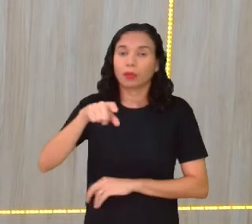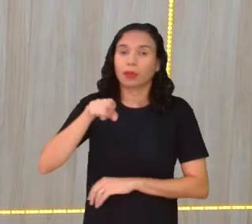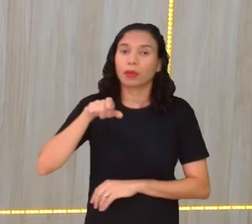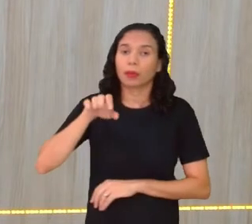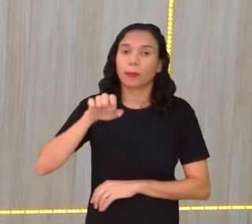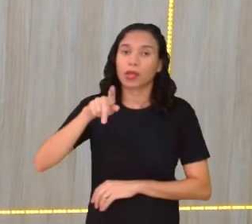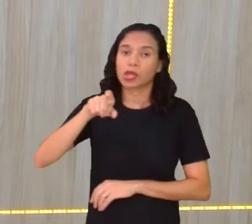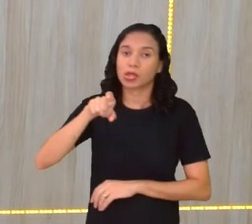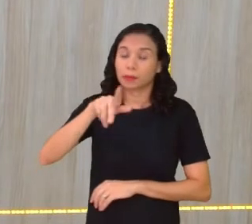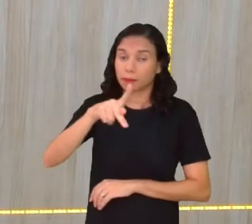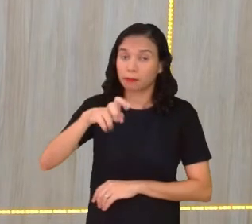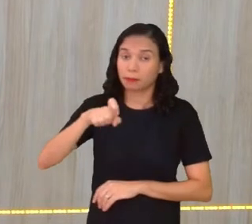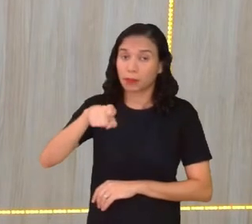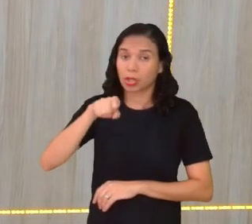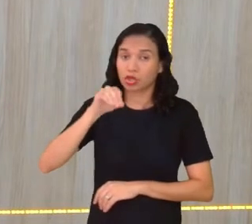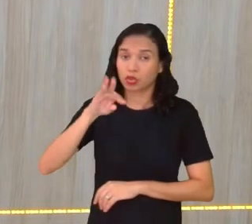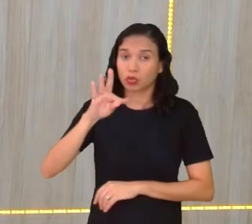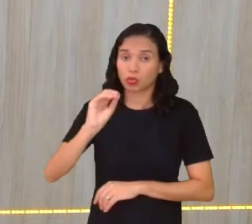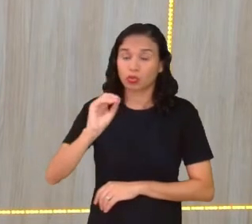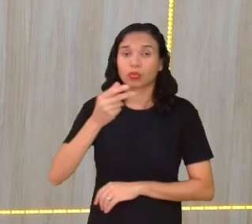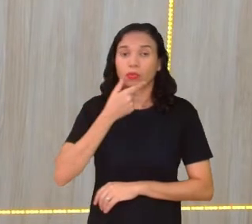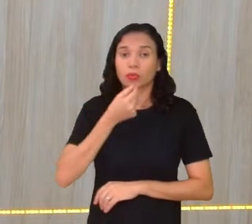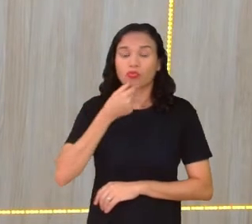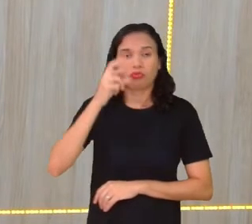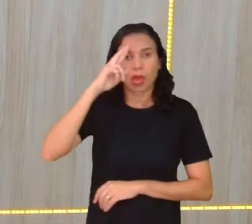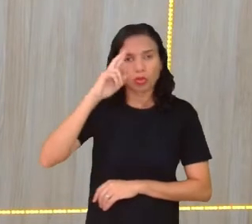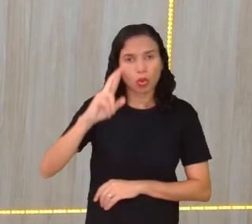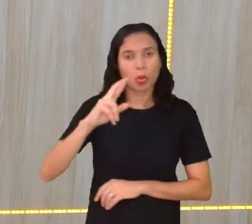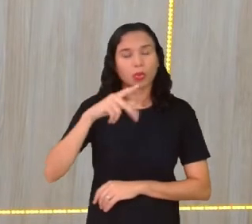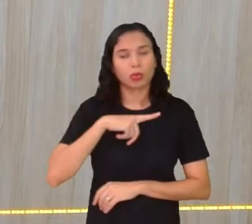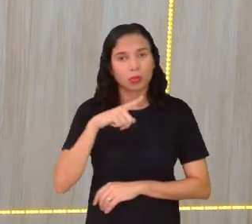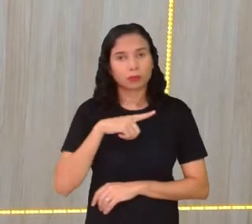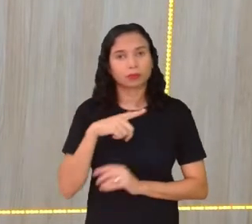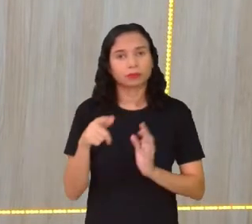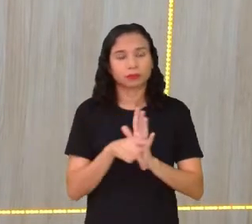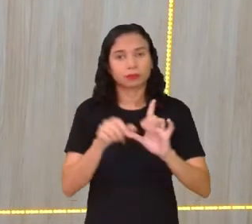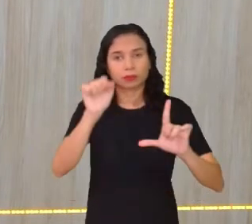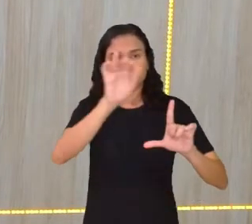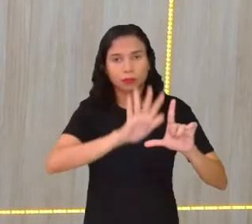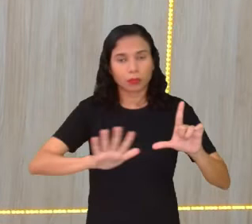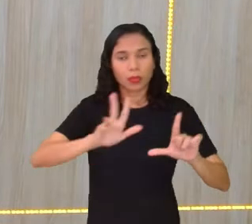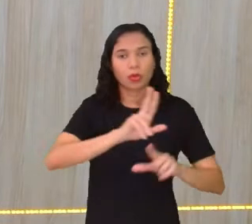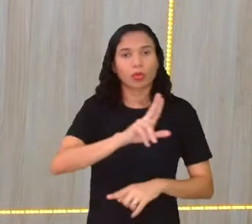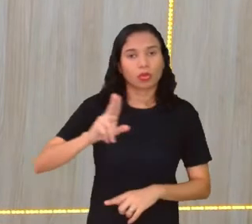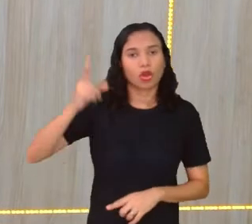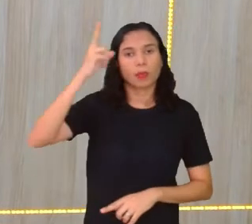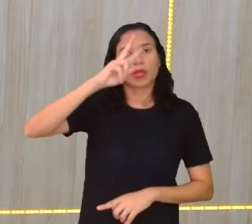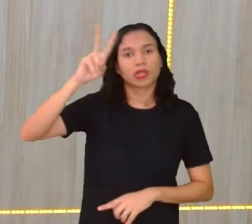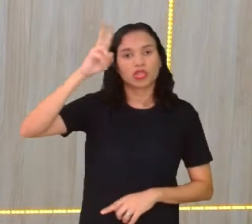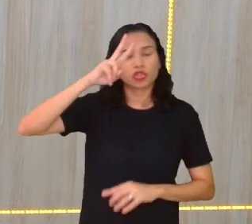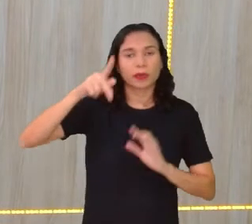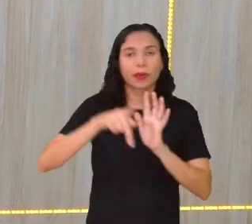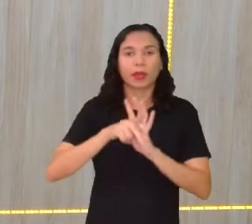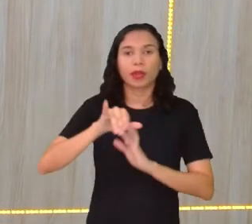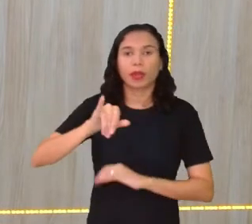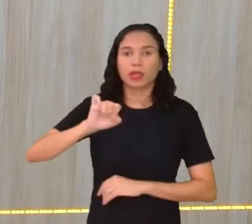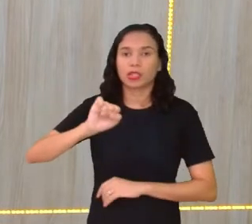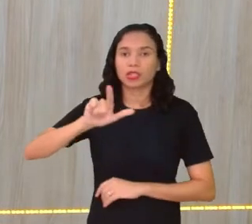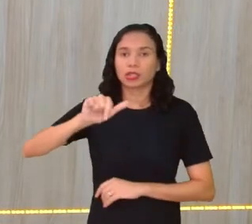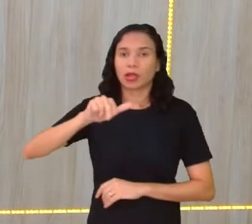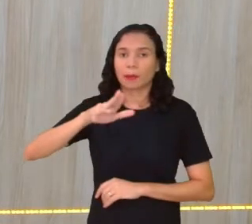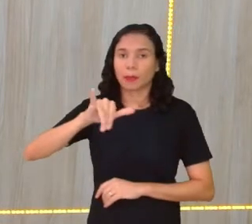é o dono, né, de um portal. Ele coordena um portal chamado História Islâmica. Ele é muçulmano,